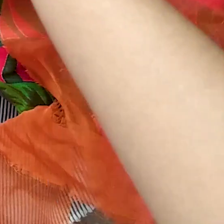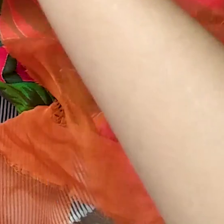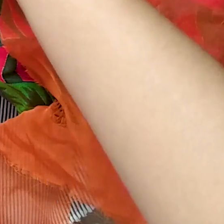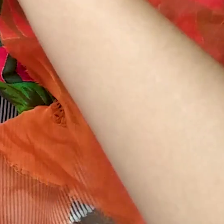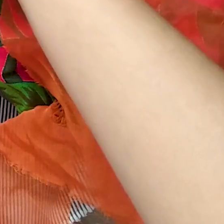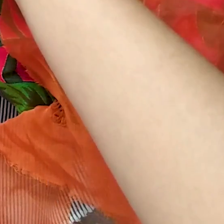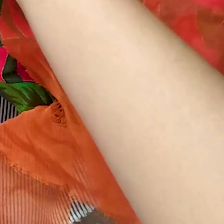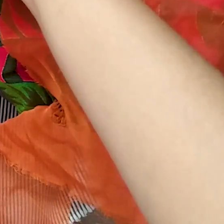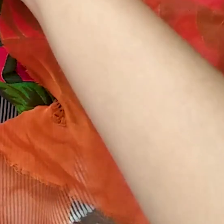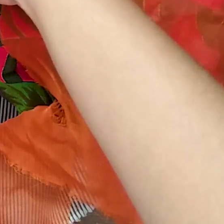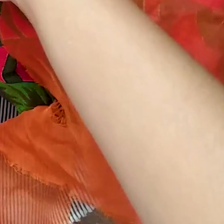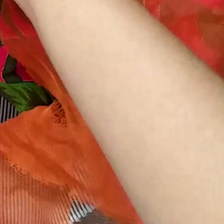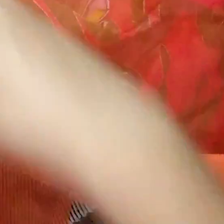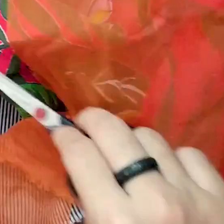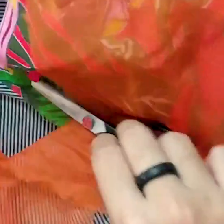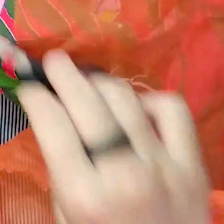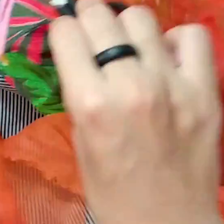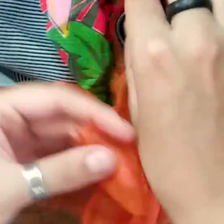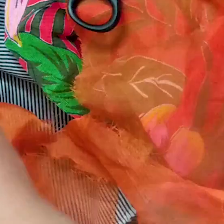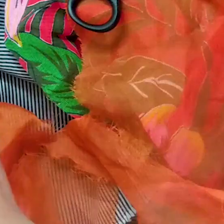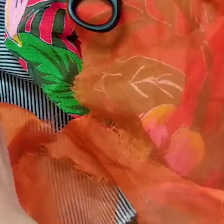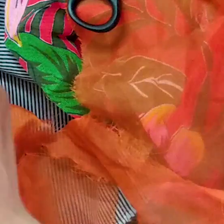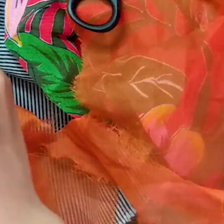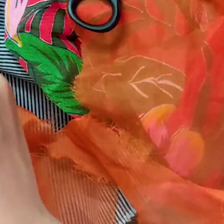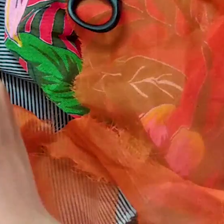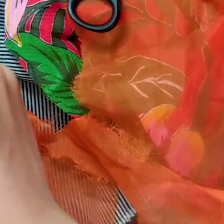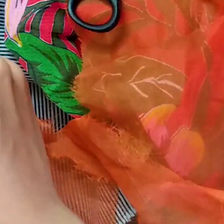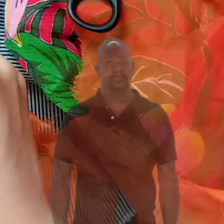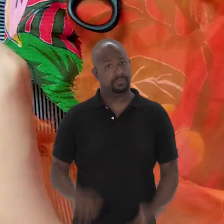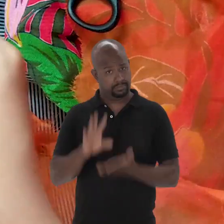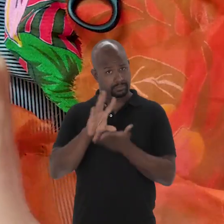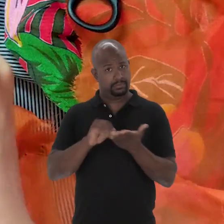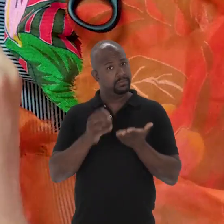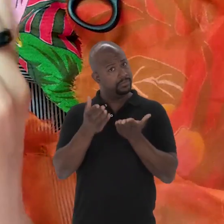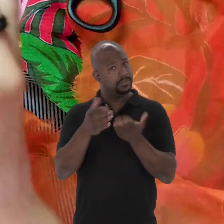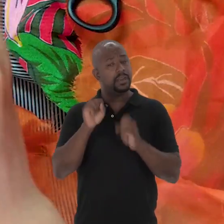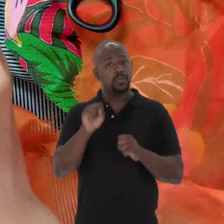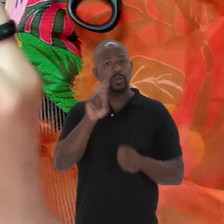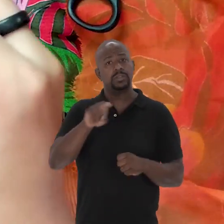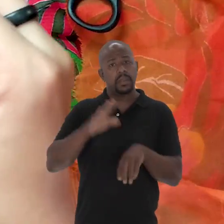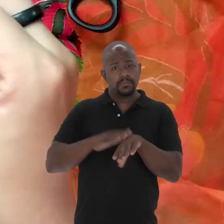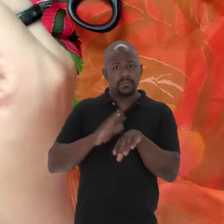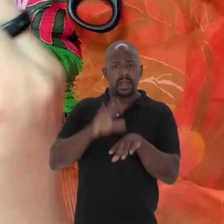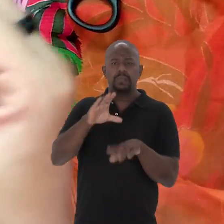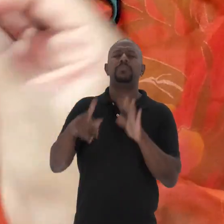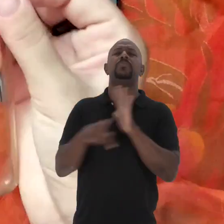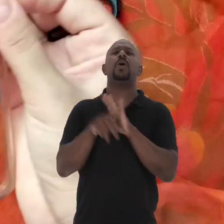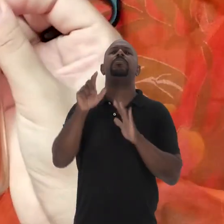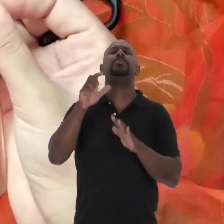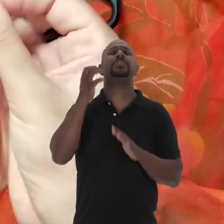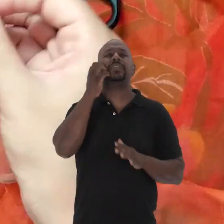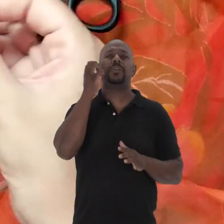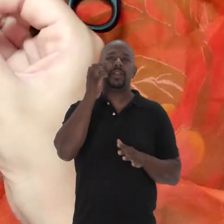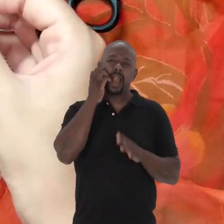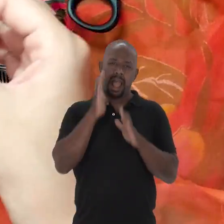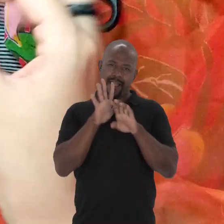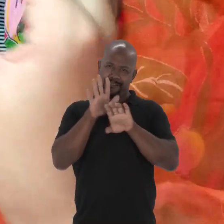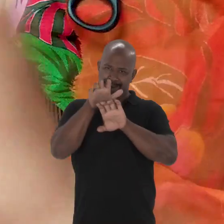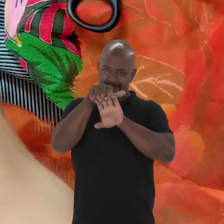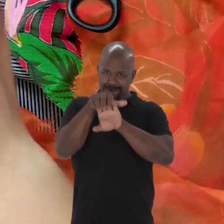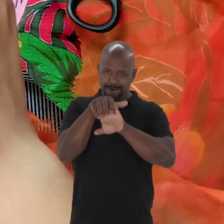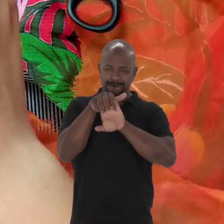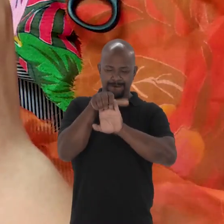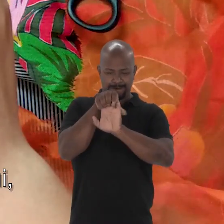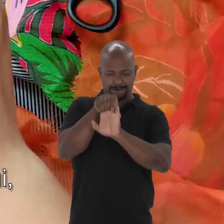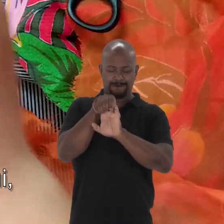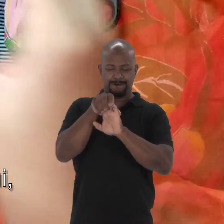retalho laranja translúcido sobre a câmera. Foi. E o corta. Um truque interessante é usar a própria capinha do celular para segurar o nosso filtro na